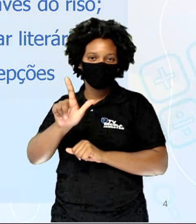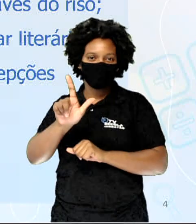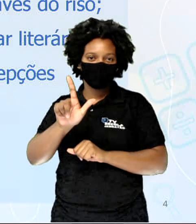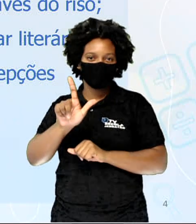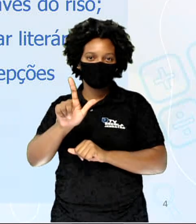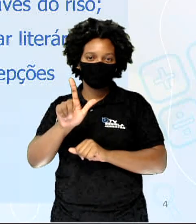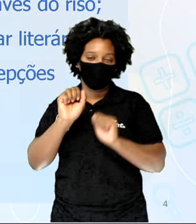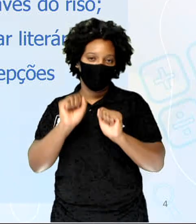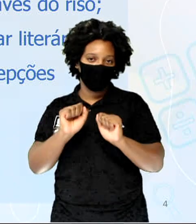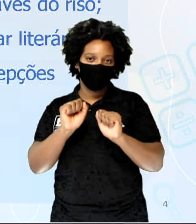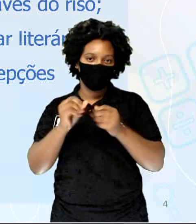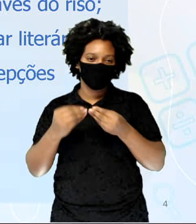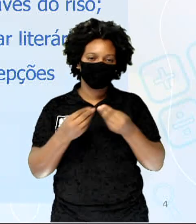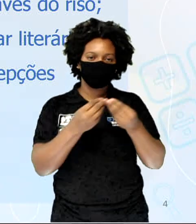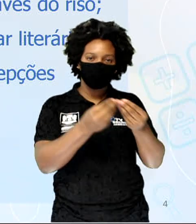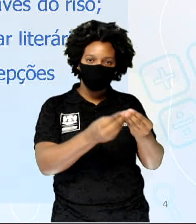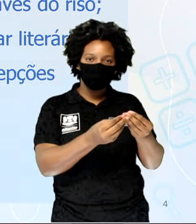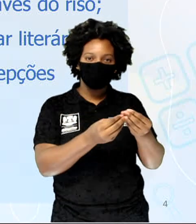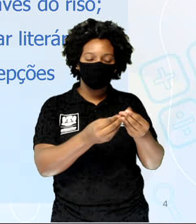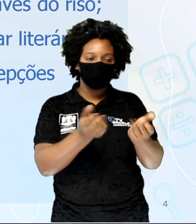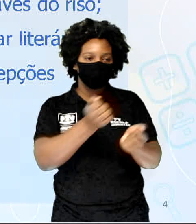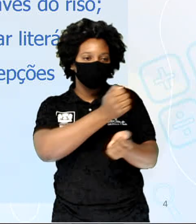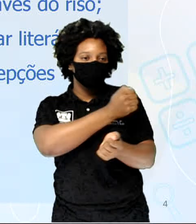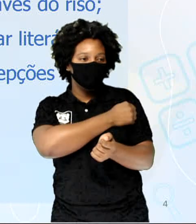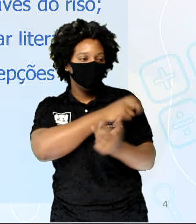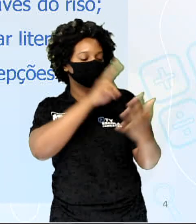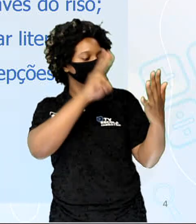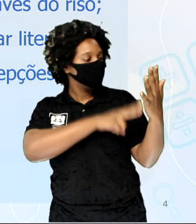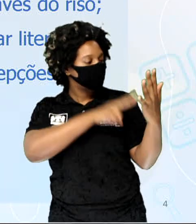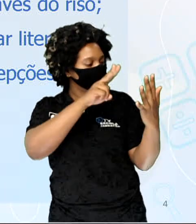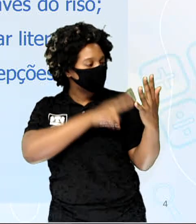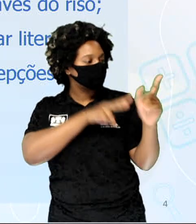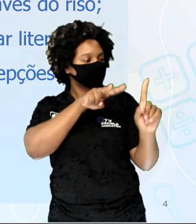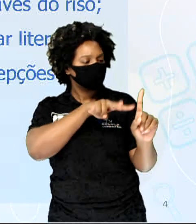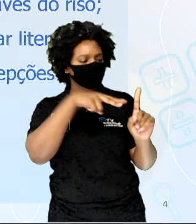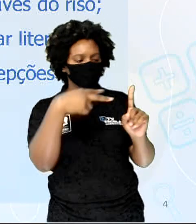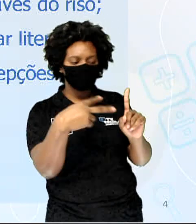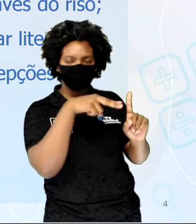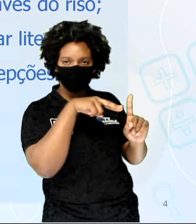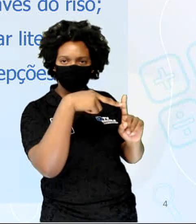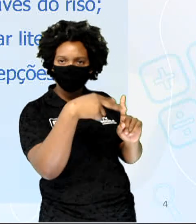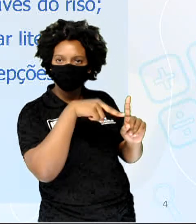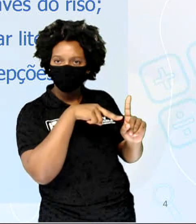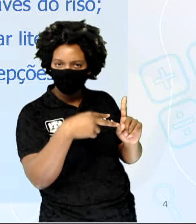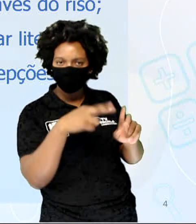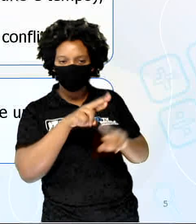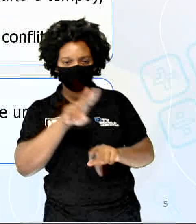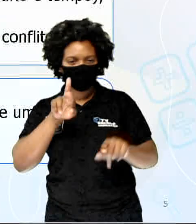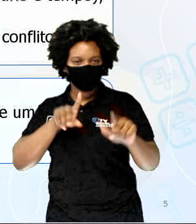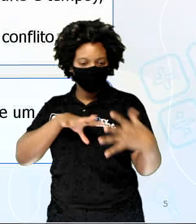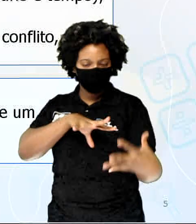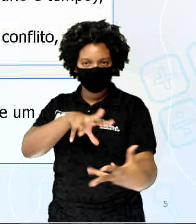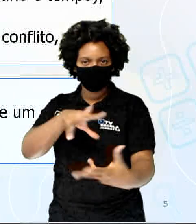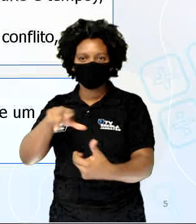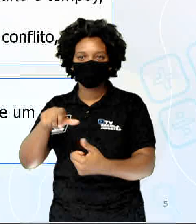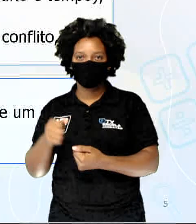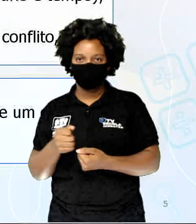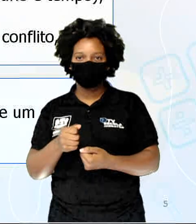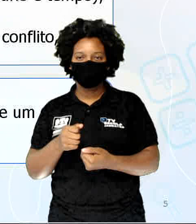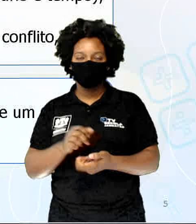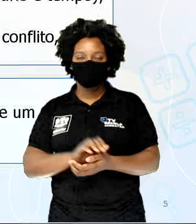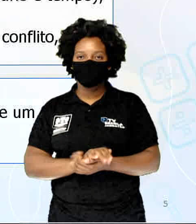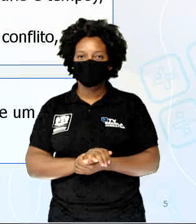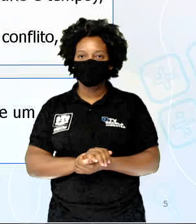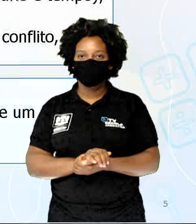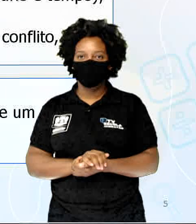Pode oportunizar ao aluno leitor novas concepções e percepções sobre o mundo.